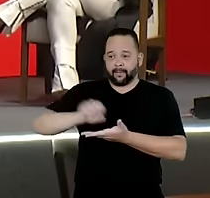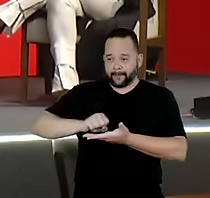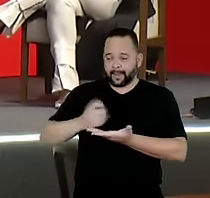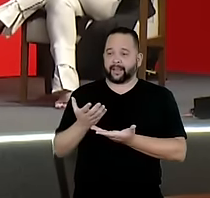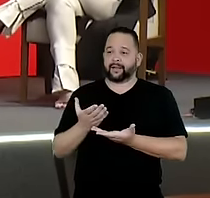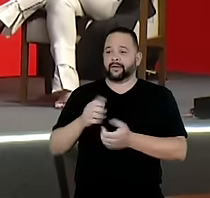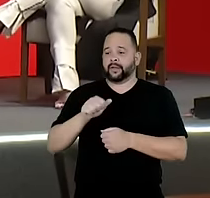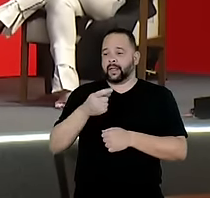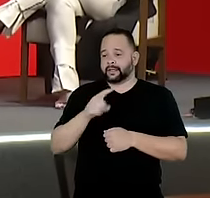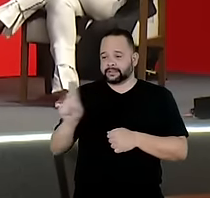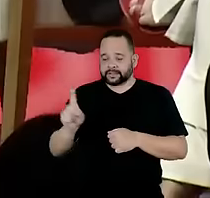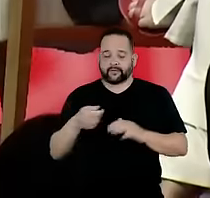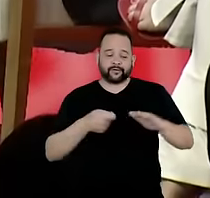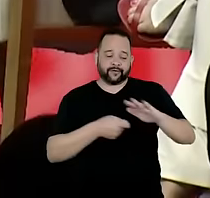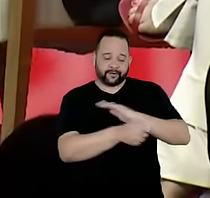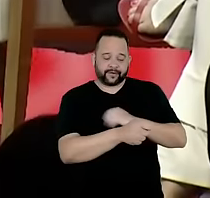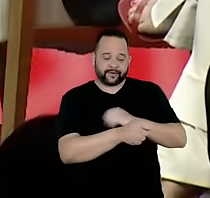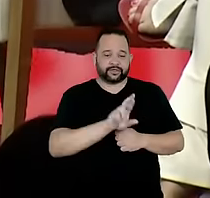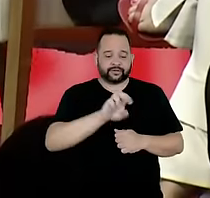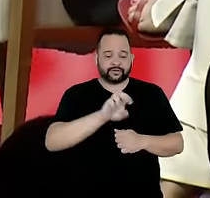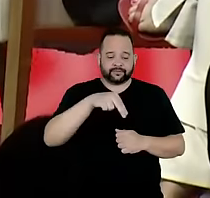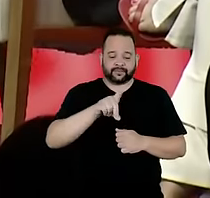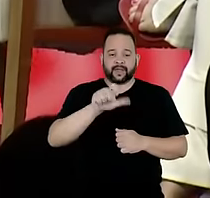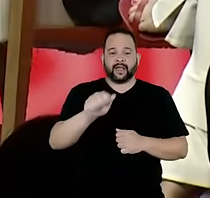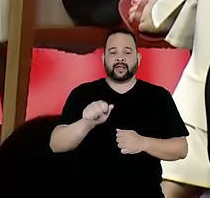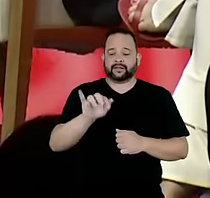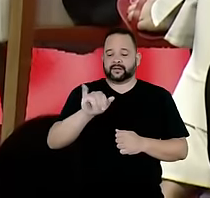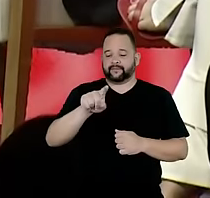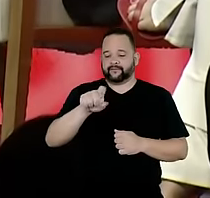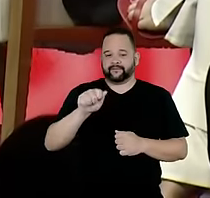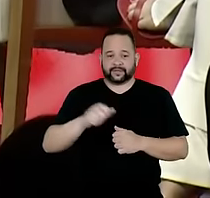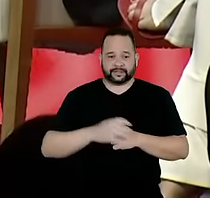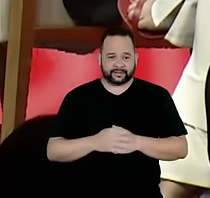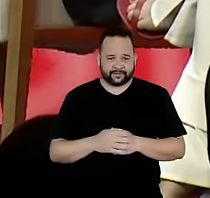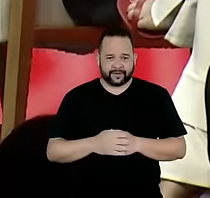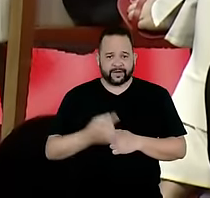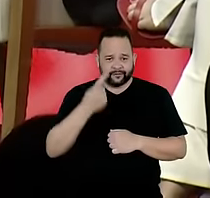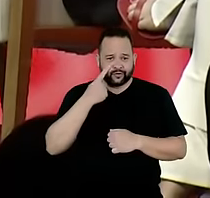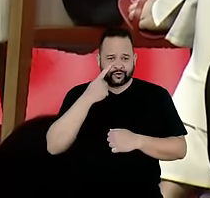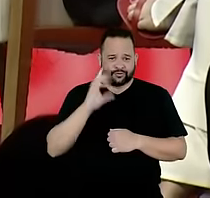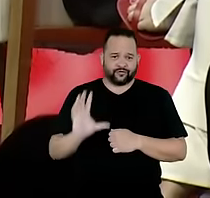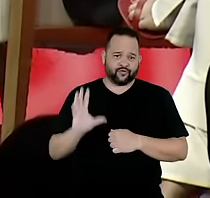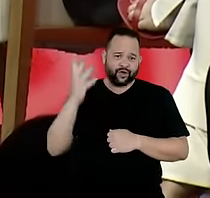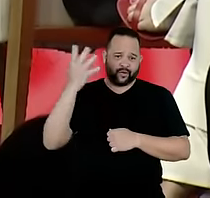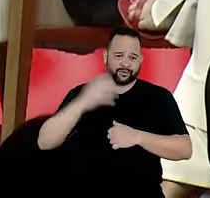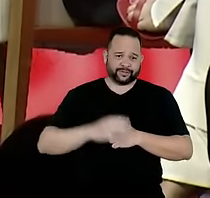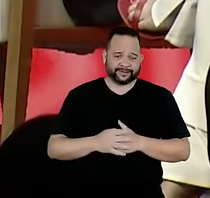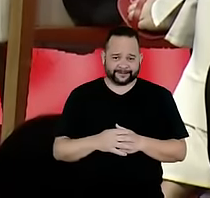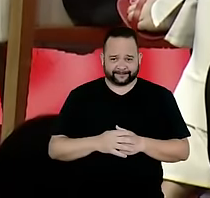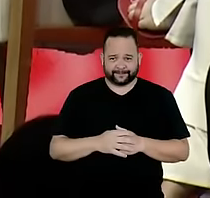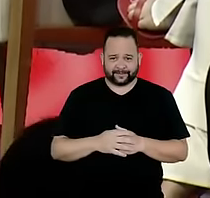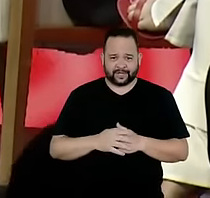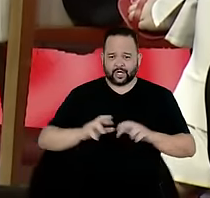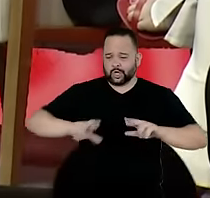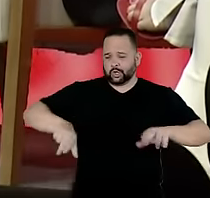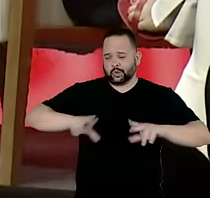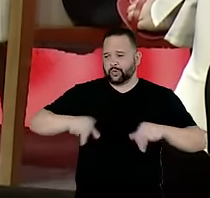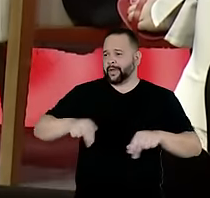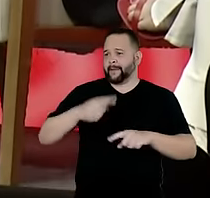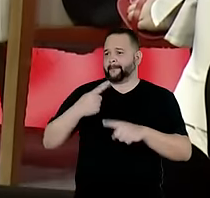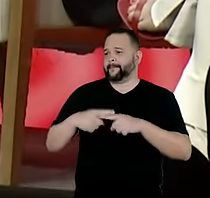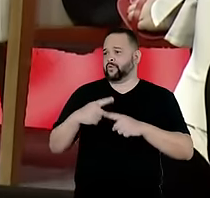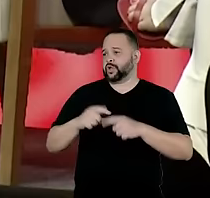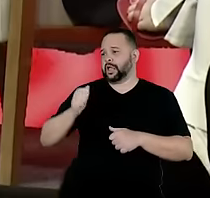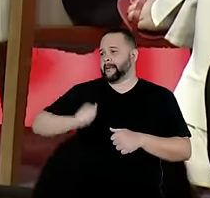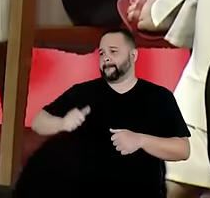viu acontecer quer dizer não teve esse saque todo e eh porque eh a bolsa caiu ou não porque por exemplo lá na pandemia